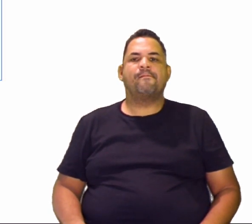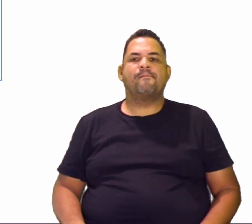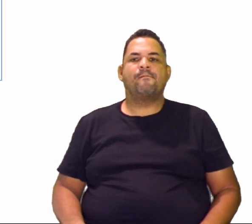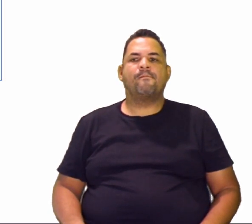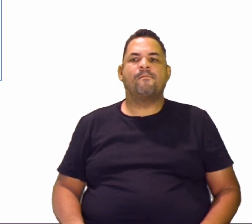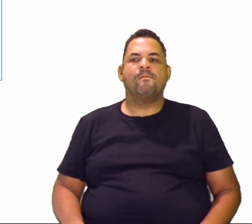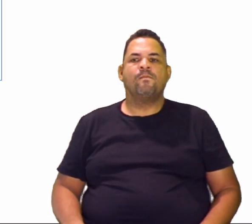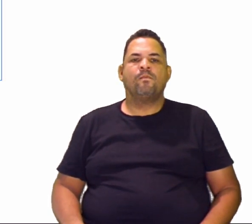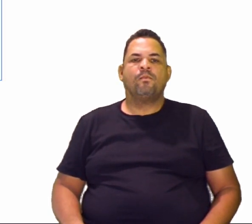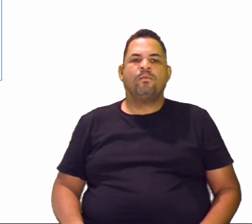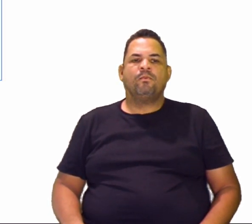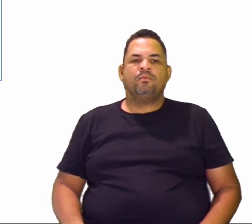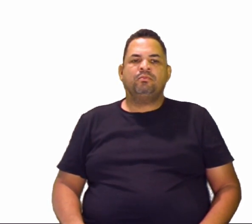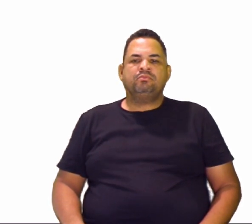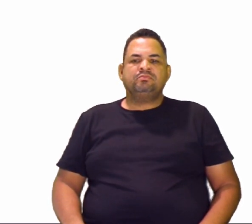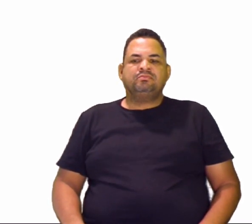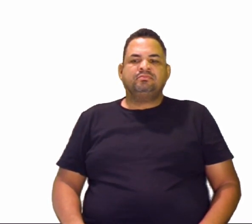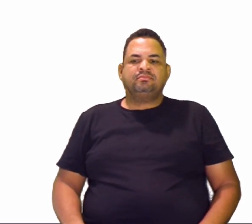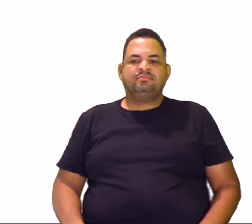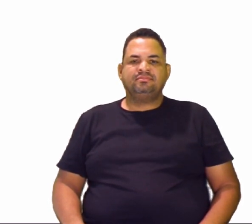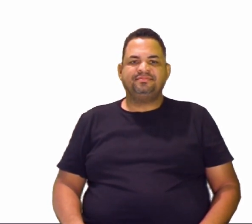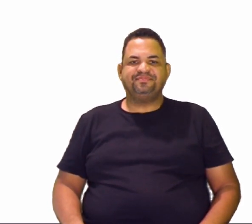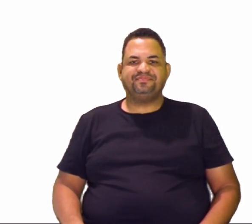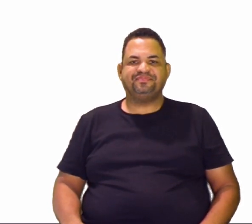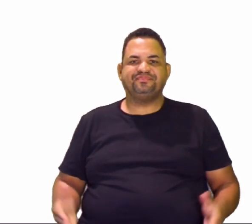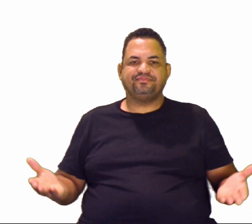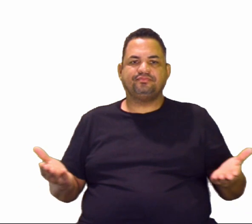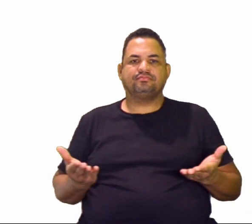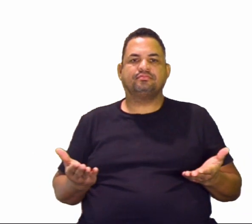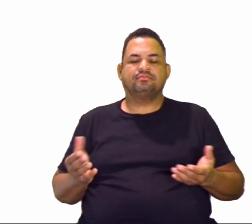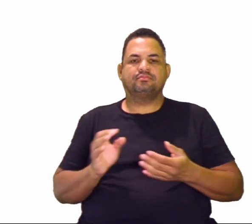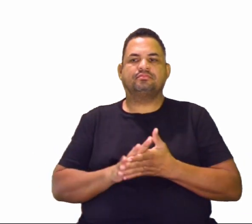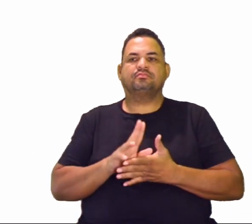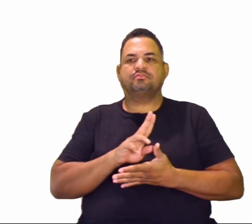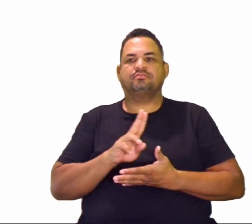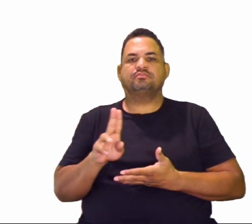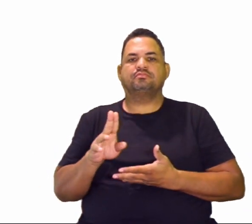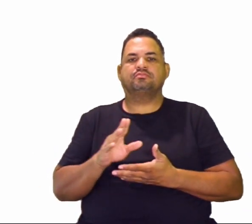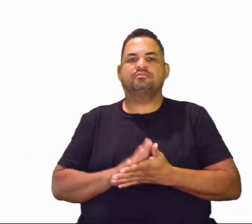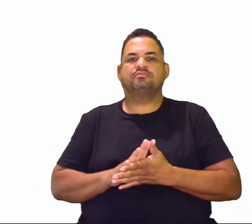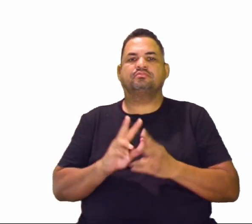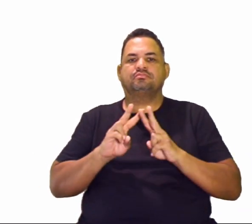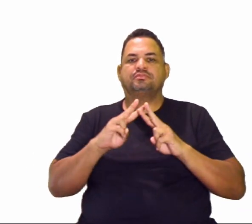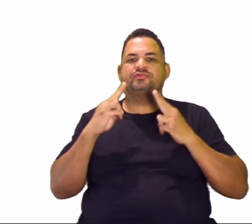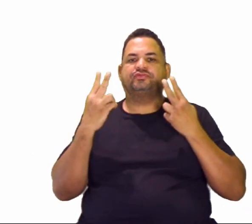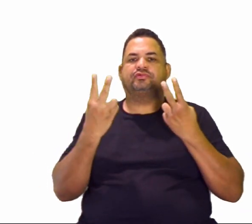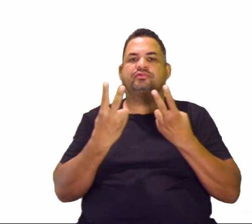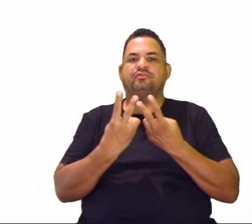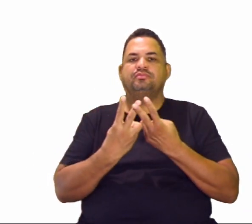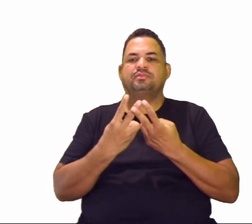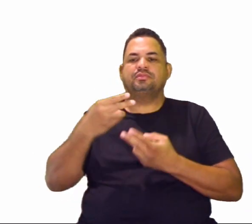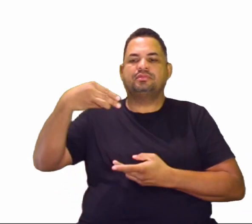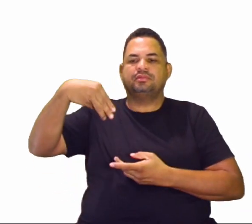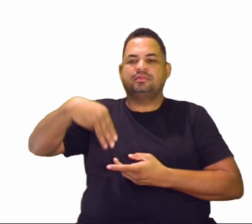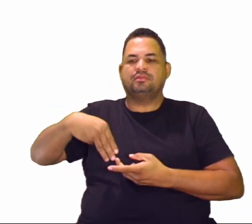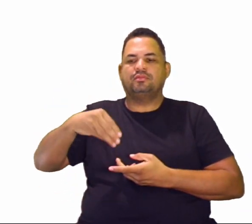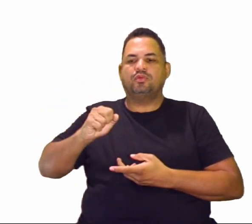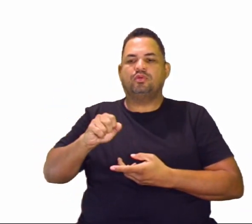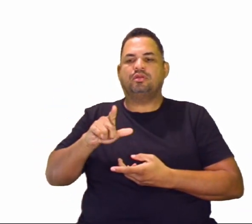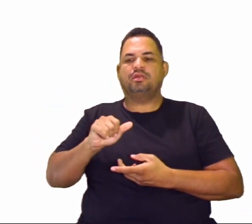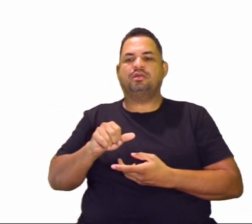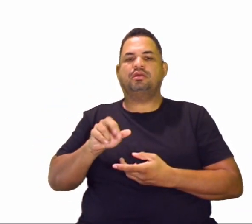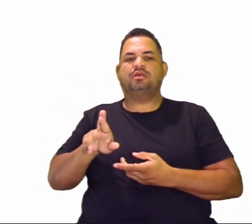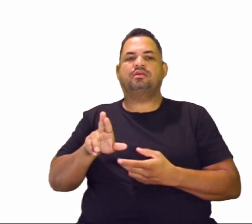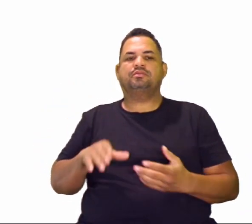molar, agora vamos para o que denominamos de volume molar. Mas o